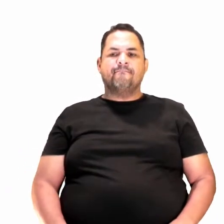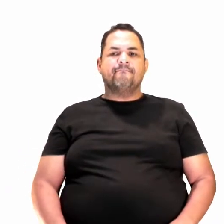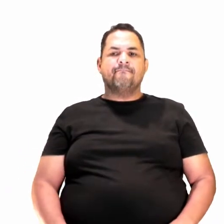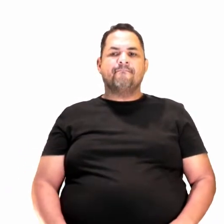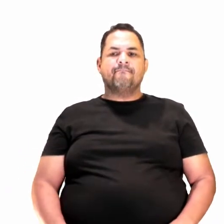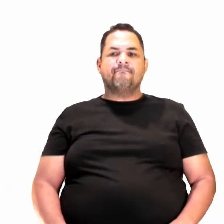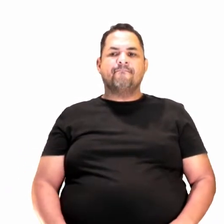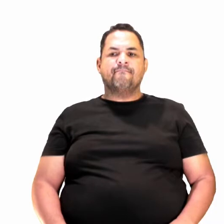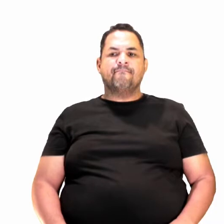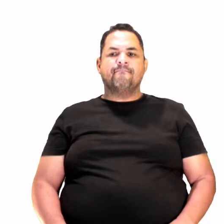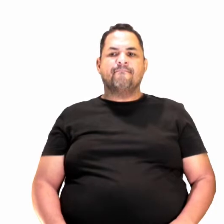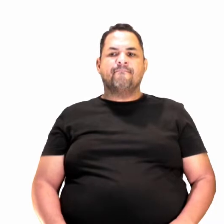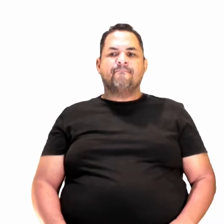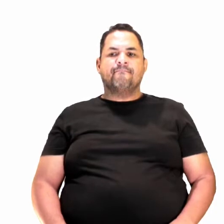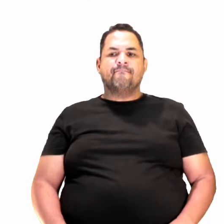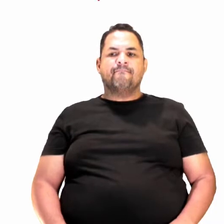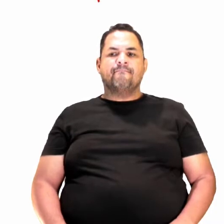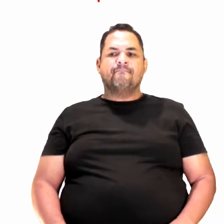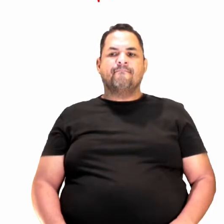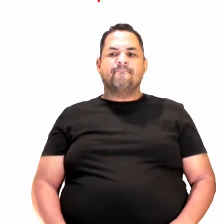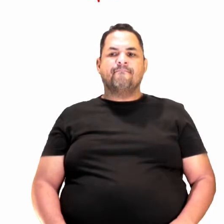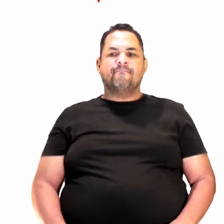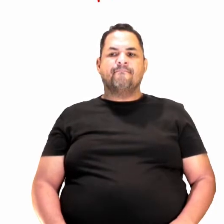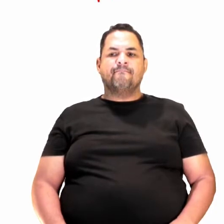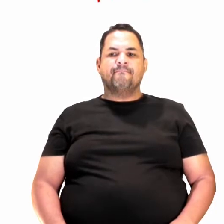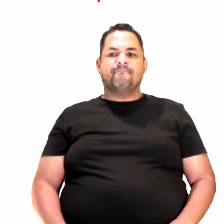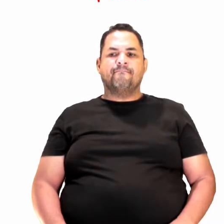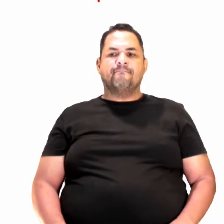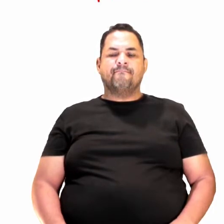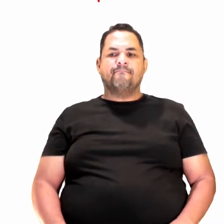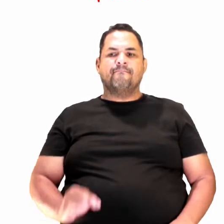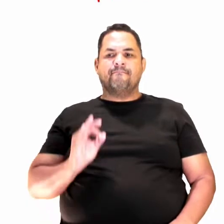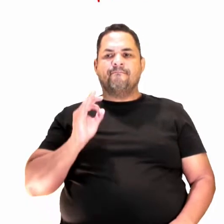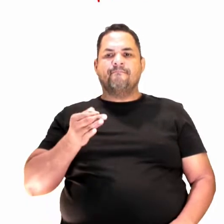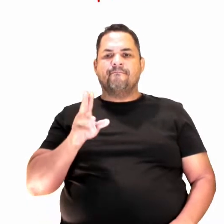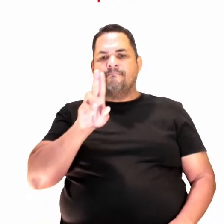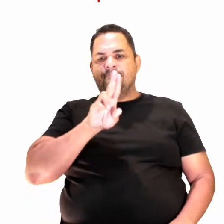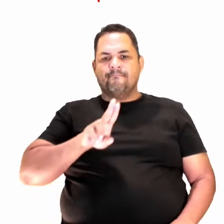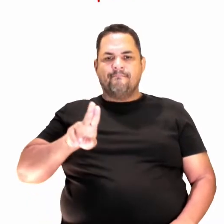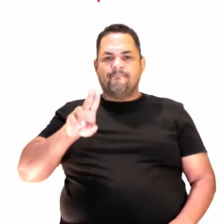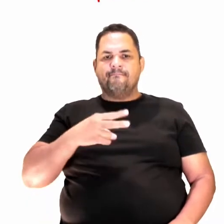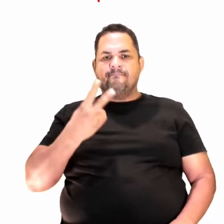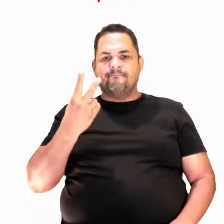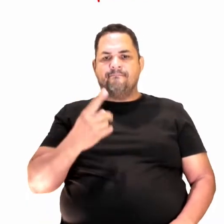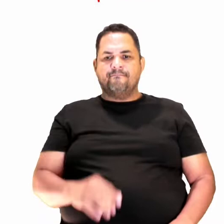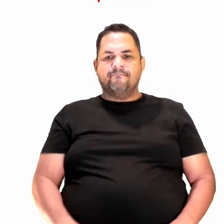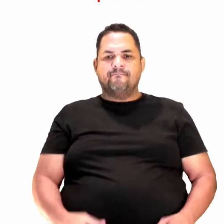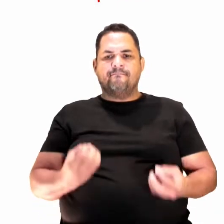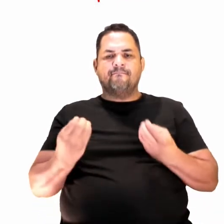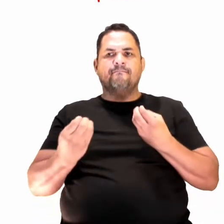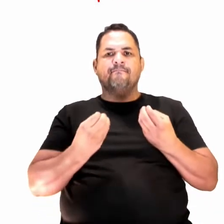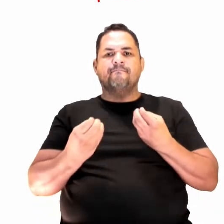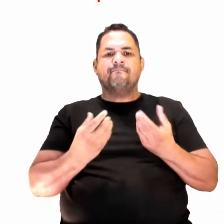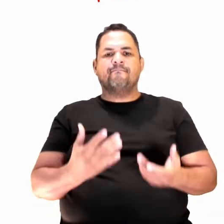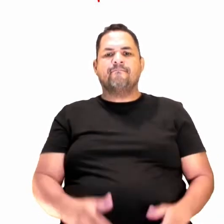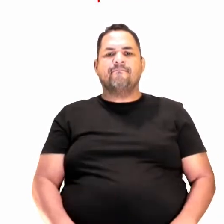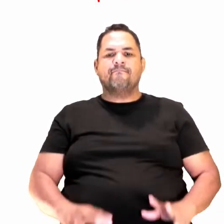agora desta moça aqui, desta loira, nós estamos falando da Patrícia. Então é long,